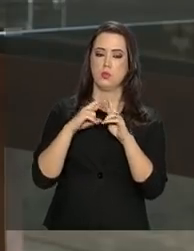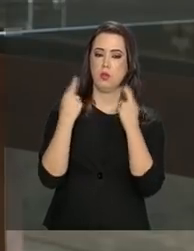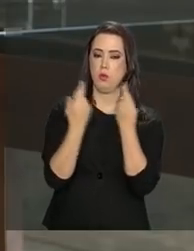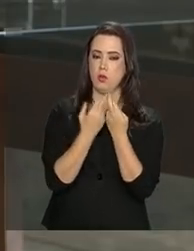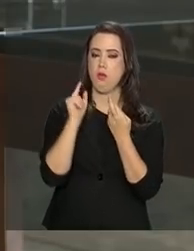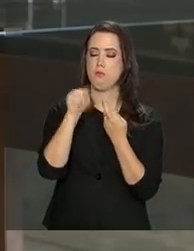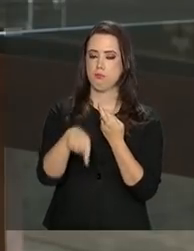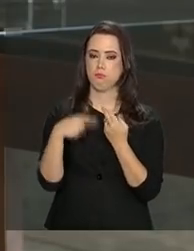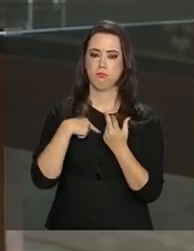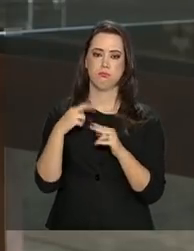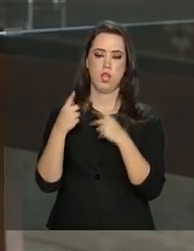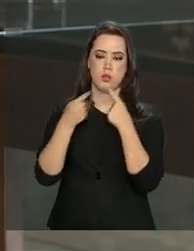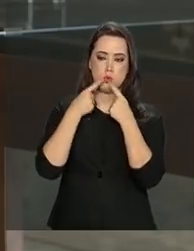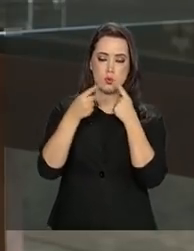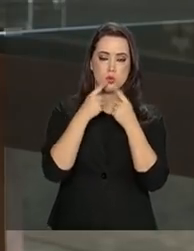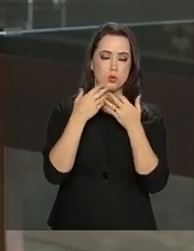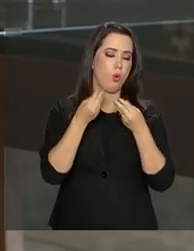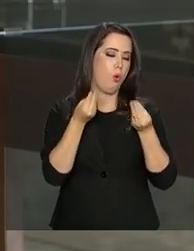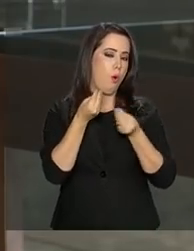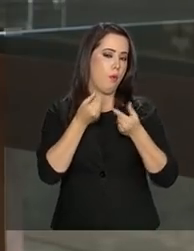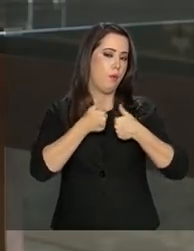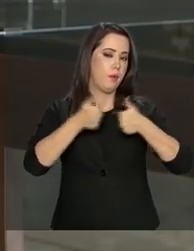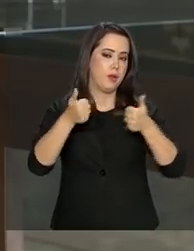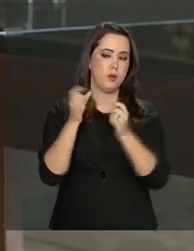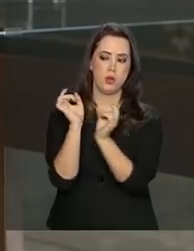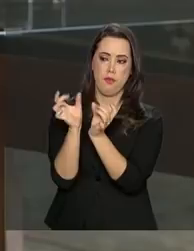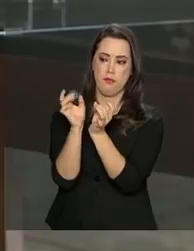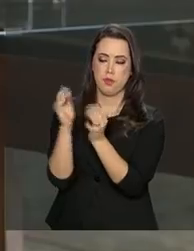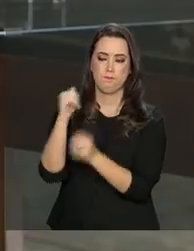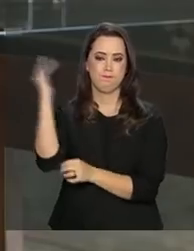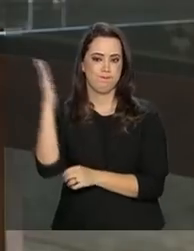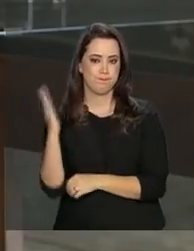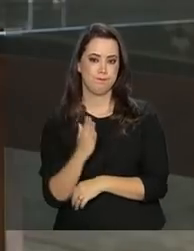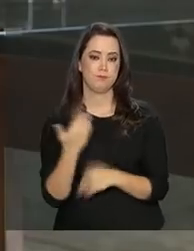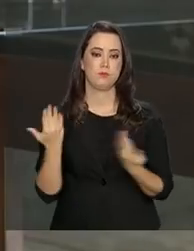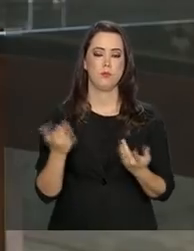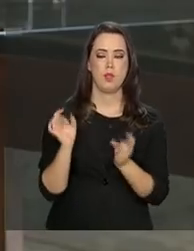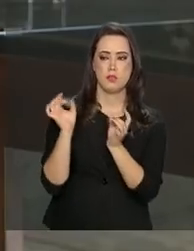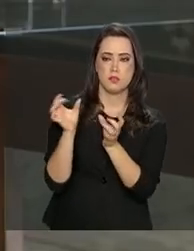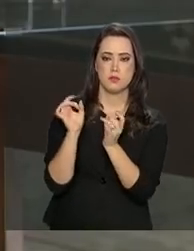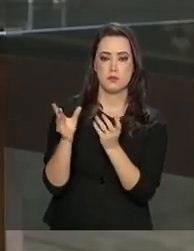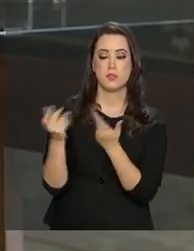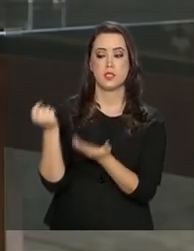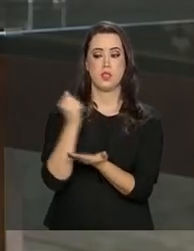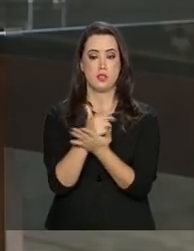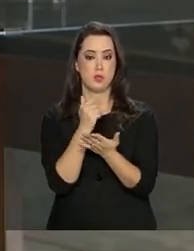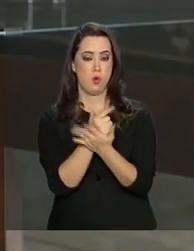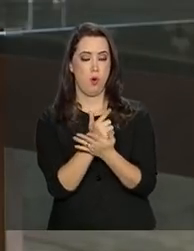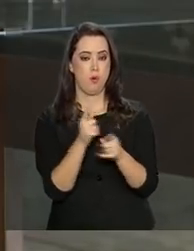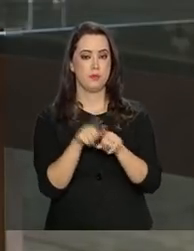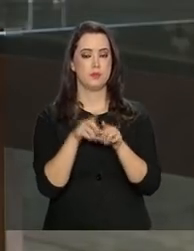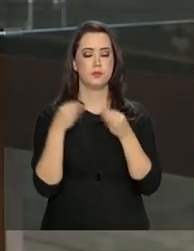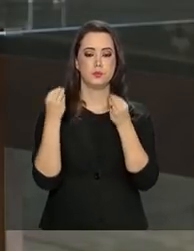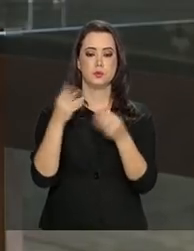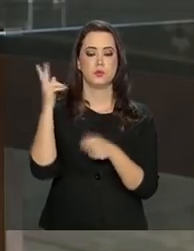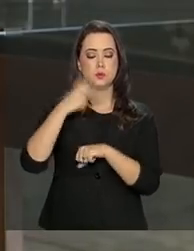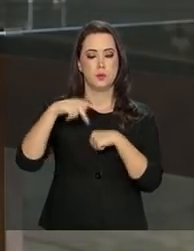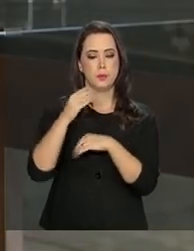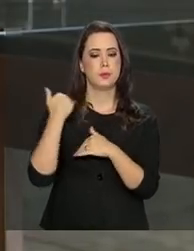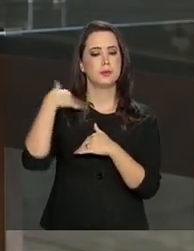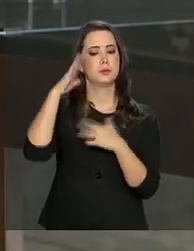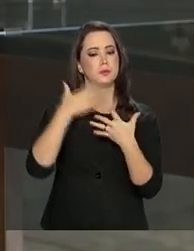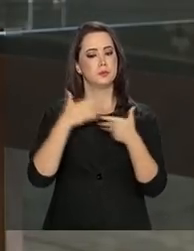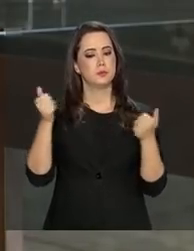exatamente as medidas para melhorar o comércio exterior do brasil a exportação a importação tornar o país mais competitivo também